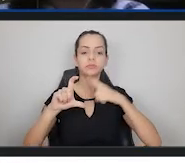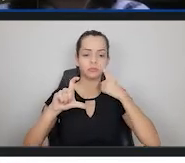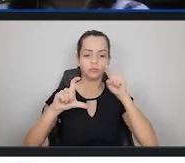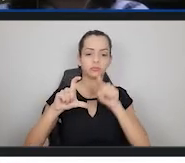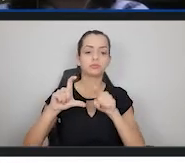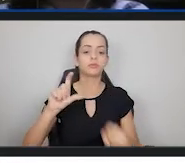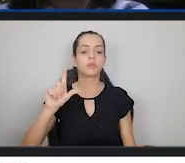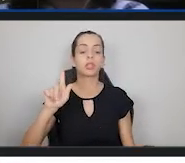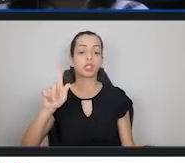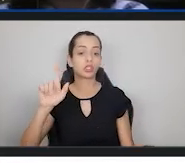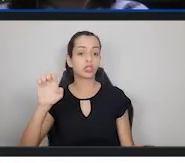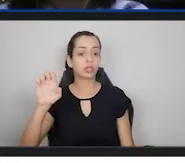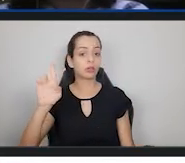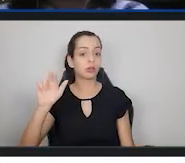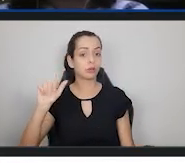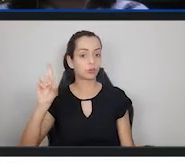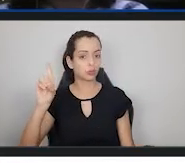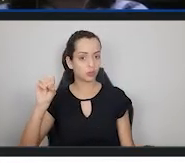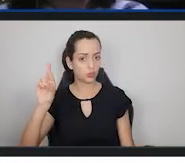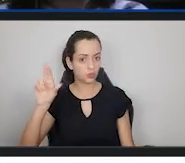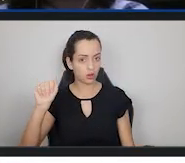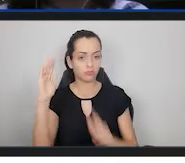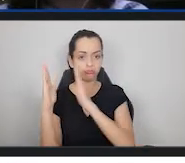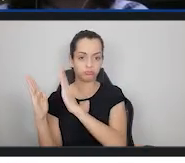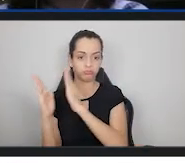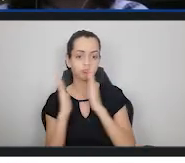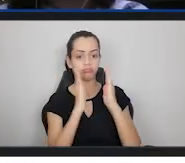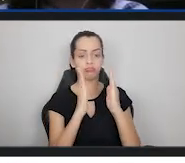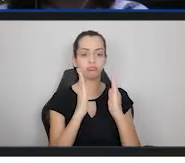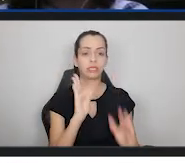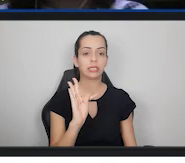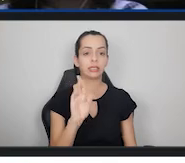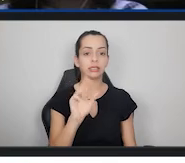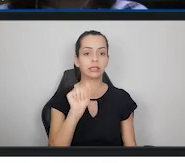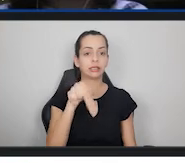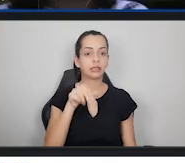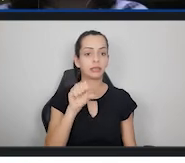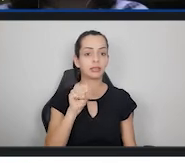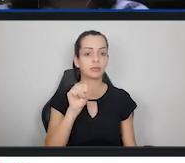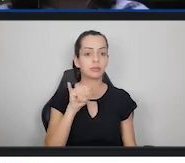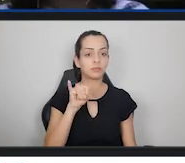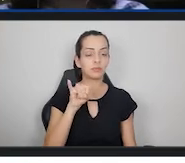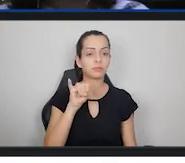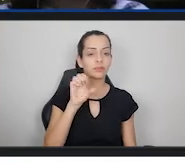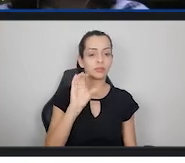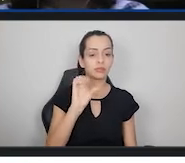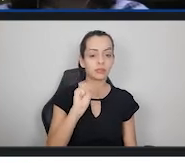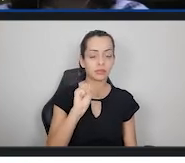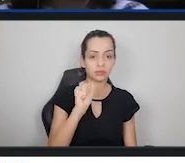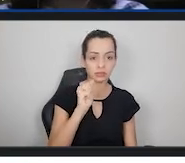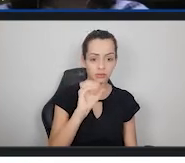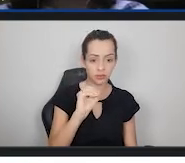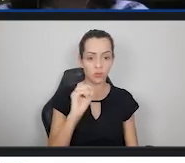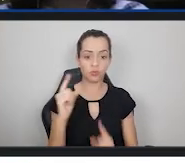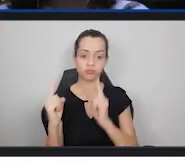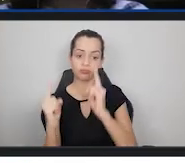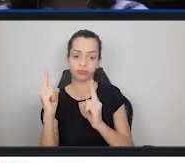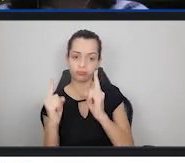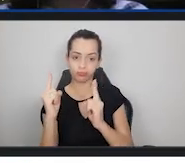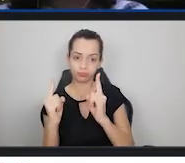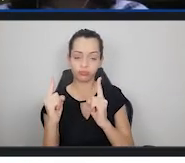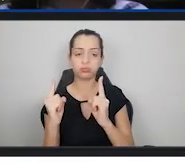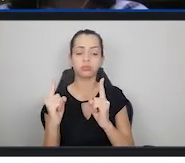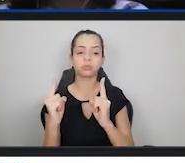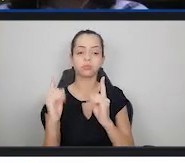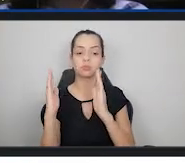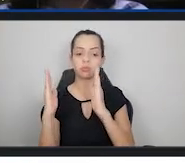que vai ficar mais claro. Então, nós temos uma unidade geradora, a transmissão. Entre geração e transmissão tem o que a gente